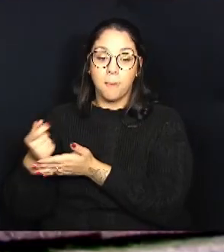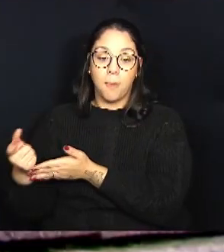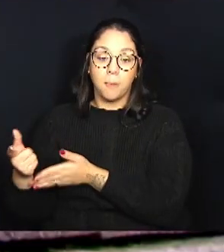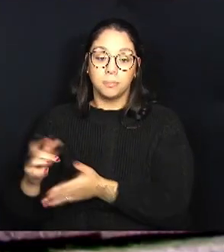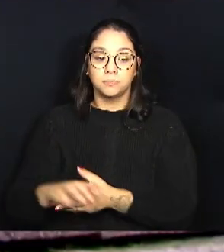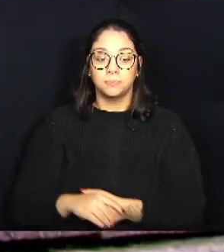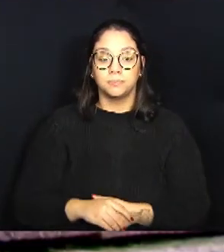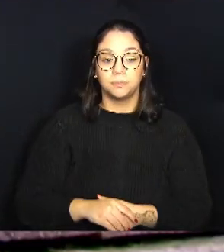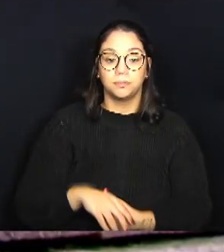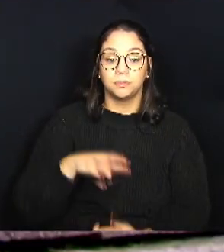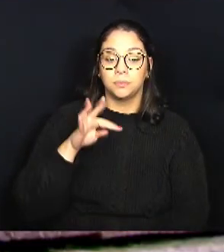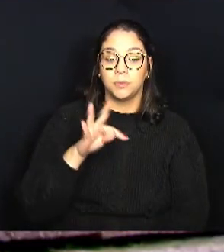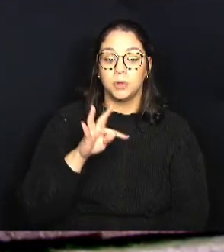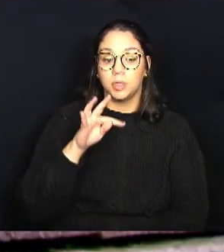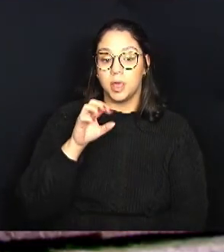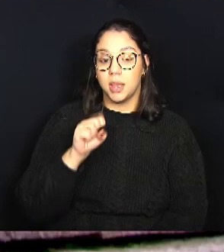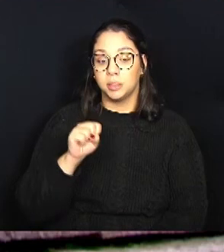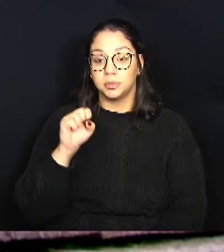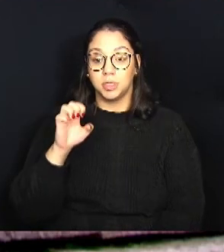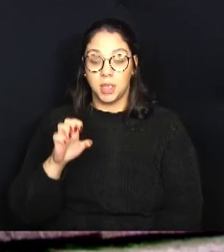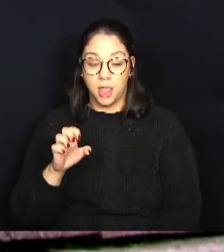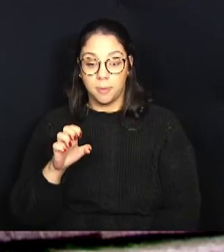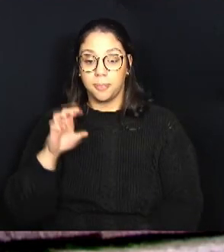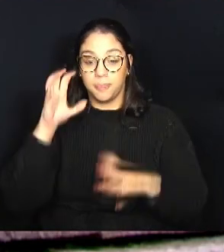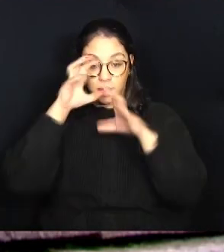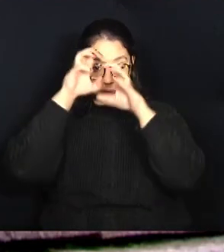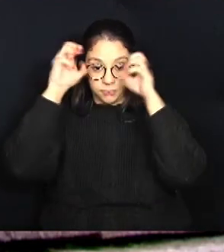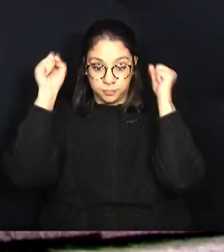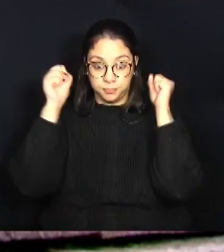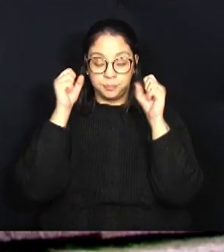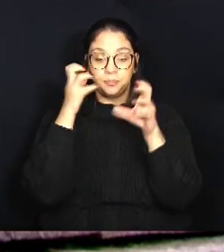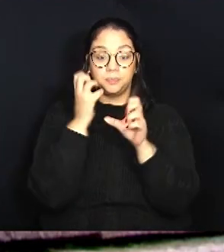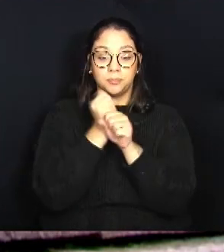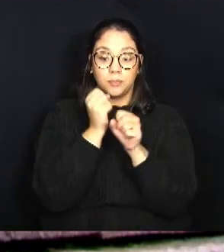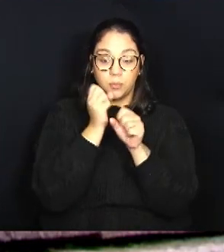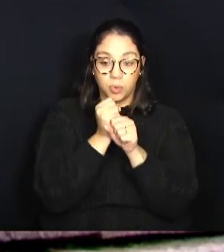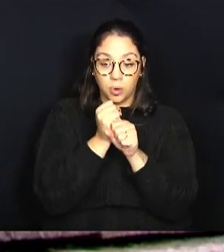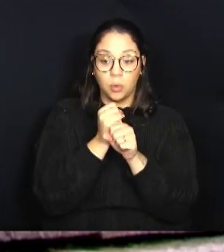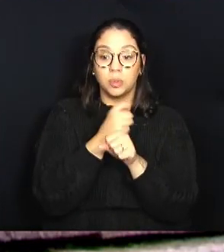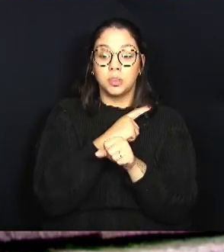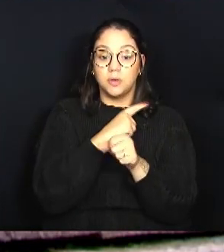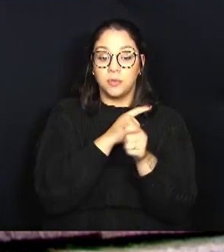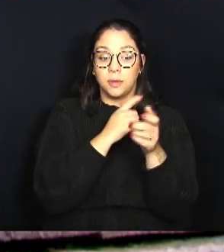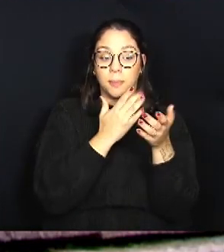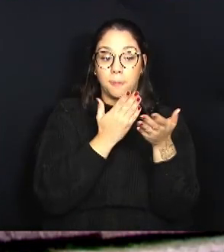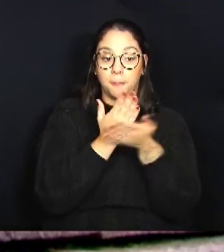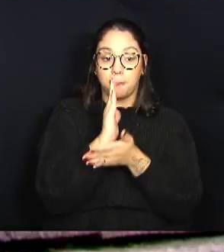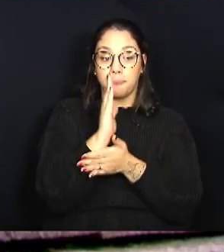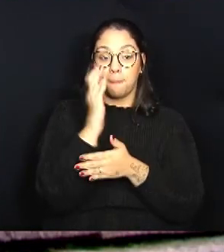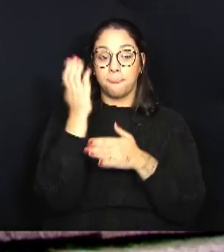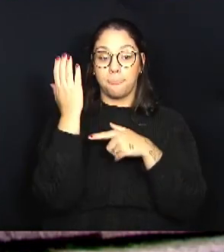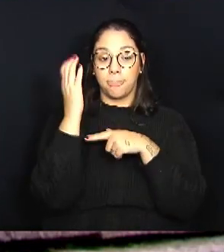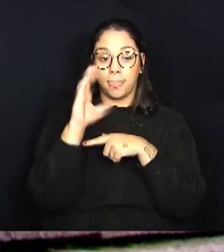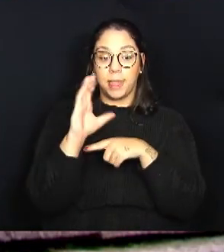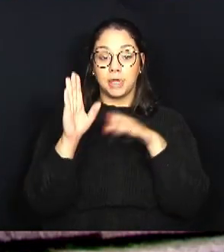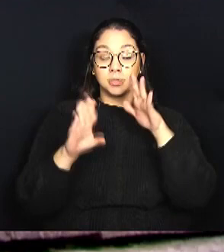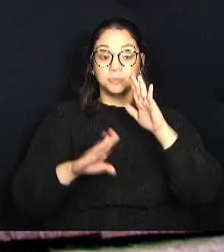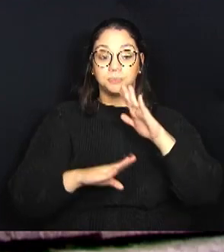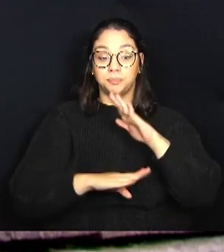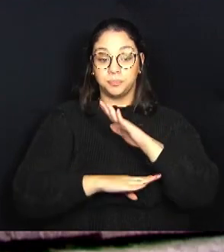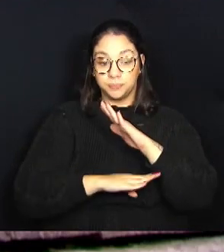O TSE São Paulo, Tribunal de Contas, publicou a aprovação das contas da Câmara Municipal